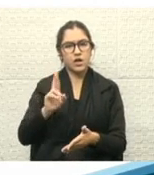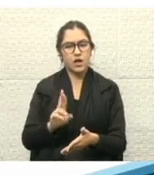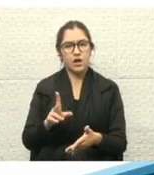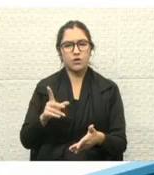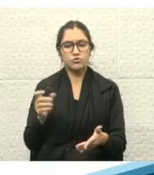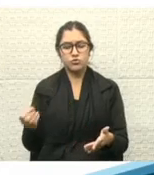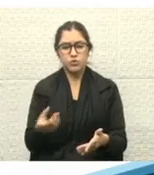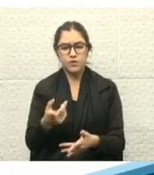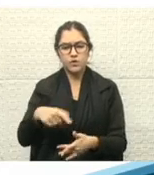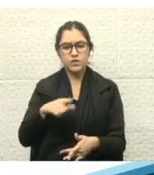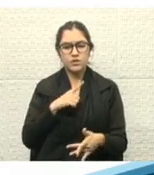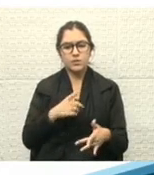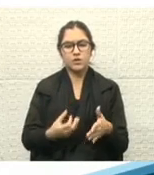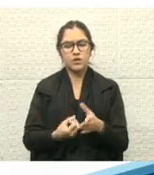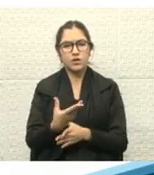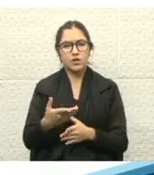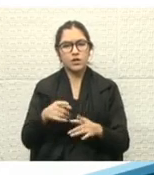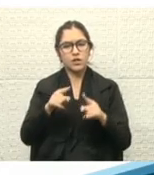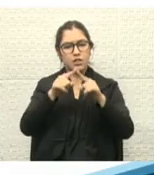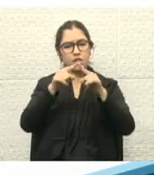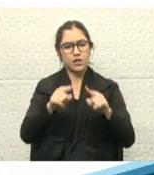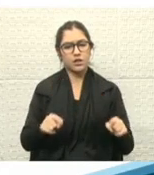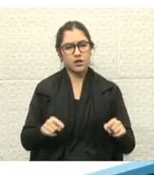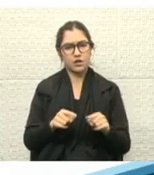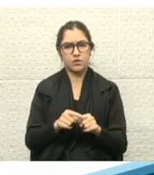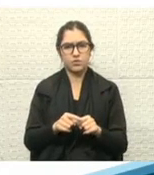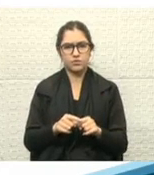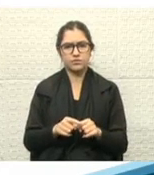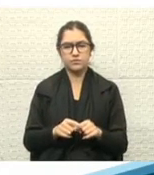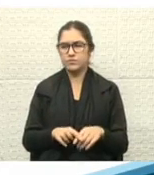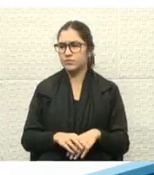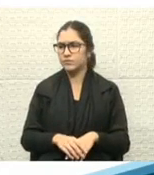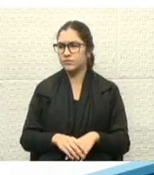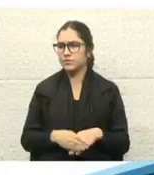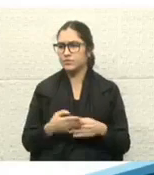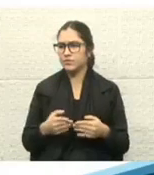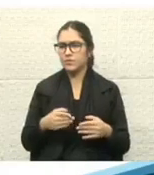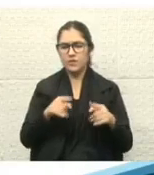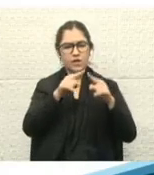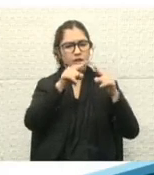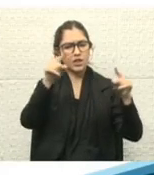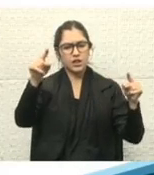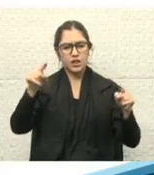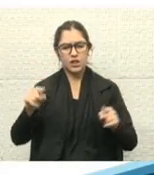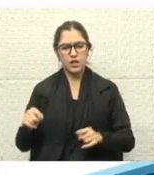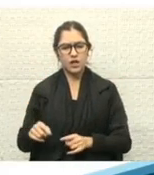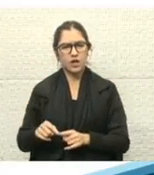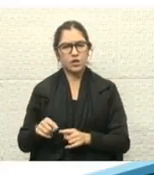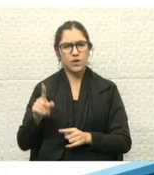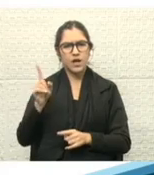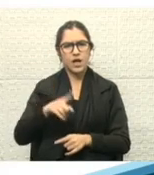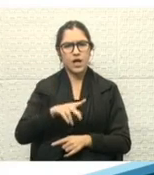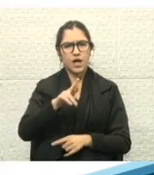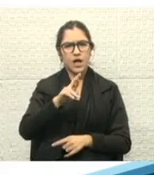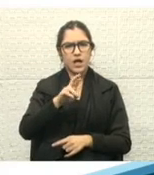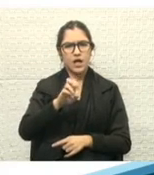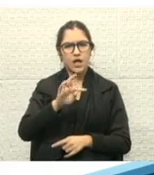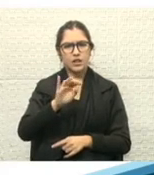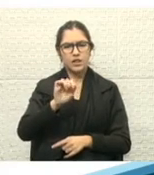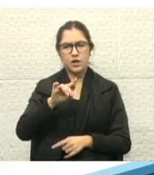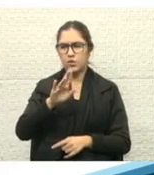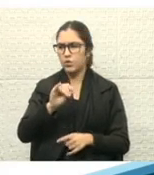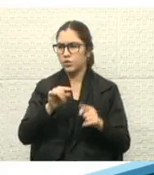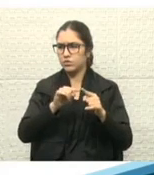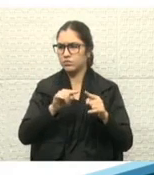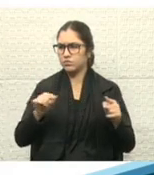nós temos a formação de um triângulo. E esse triângulo, ele é retângulo